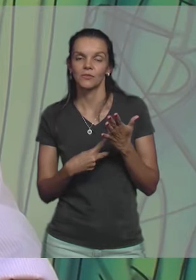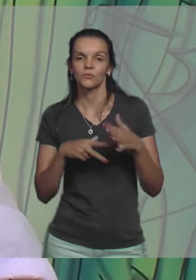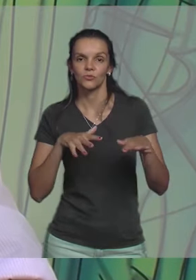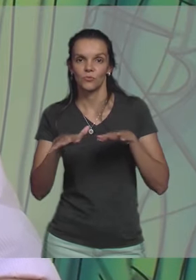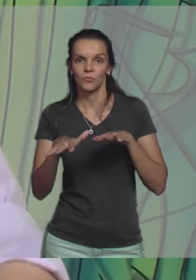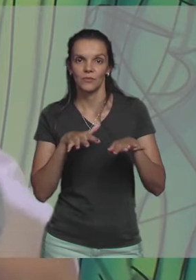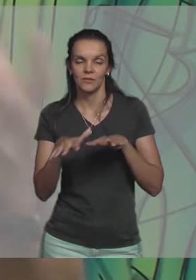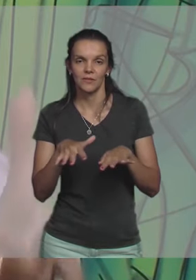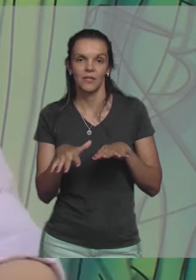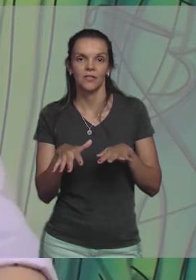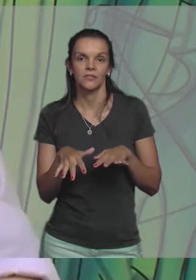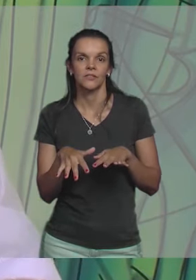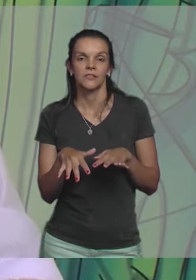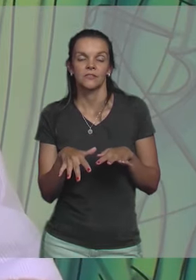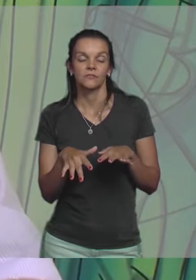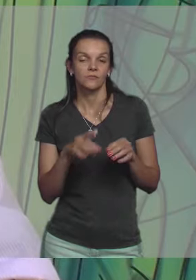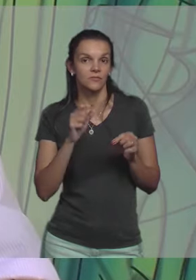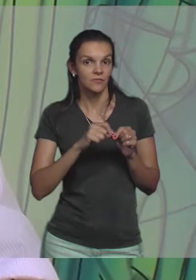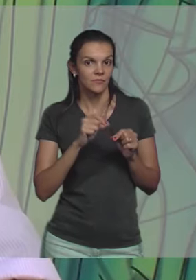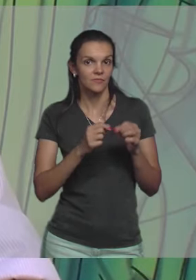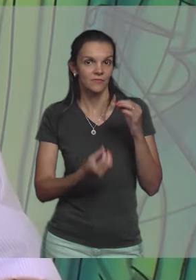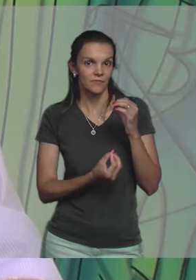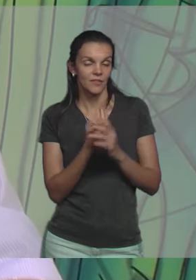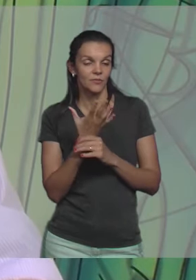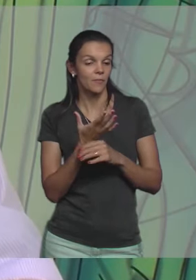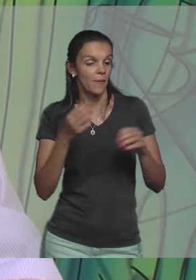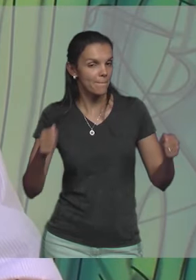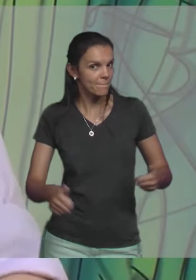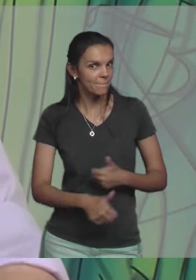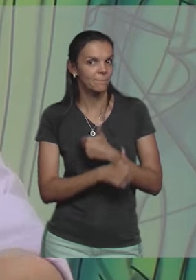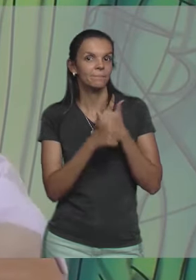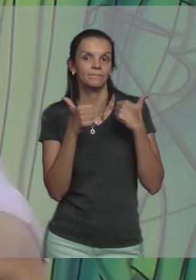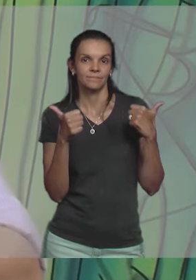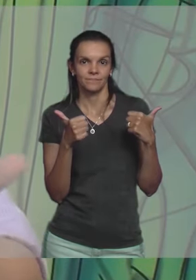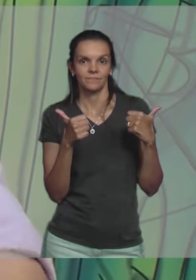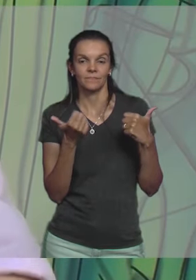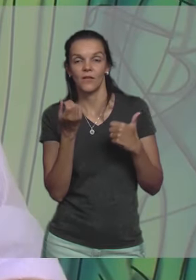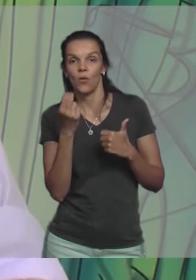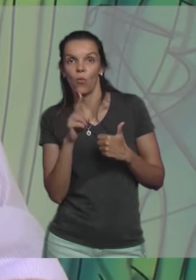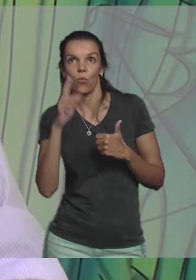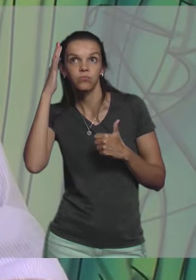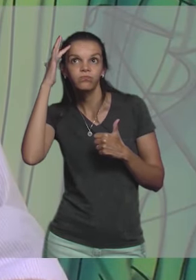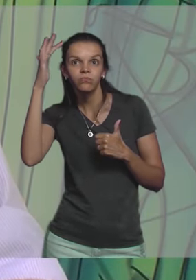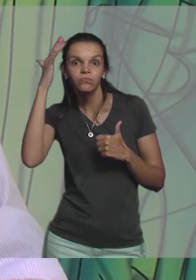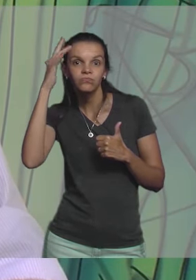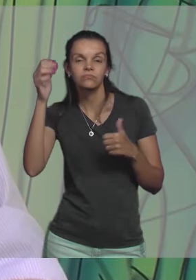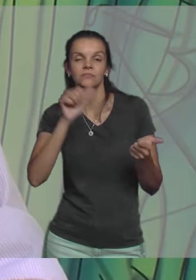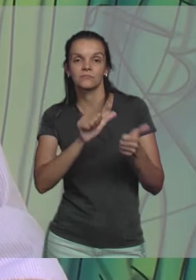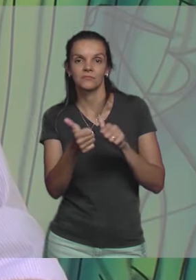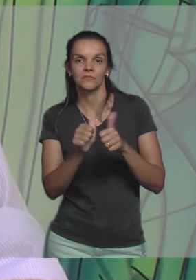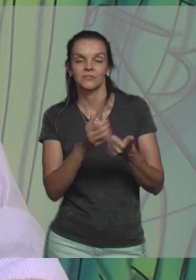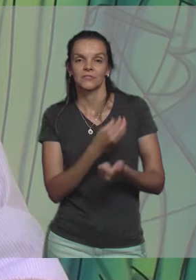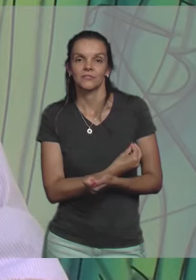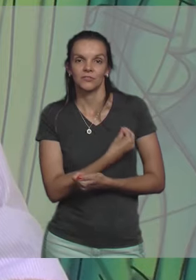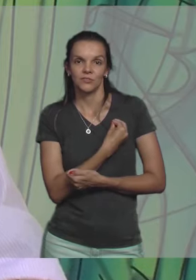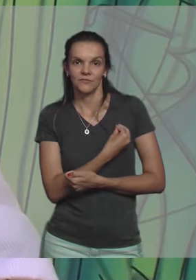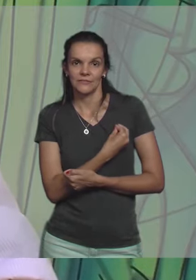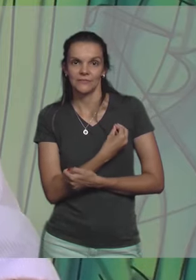na medida que esses planos são concebidos para justamente melhorar ou visar a melhorar a qualidade de vida das